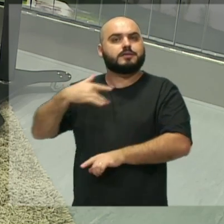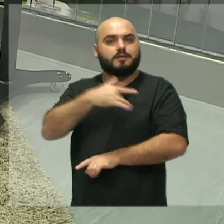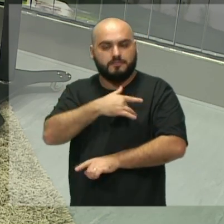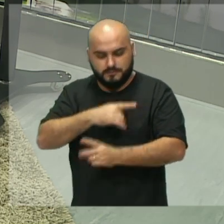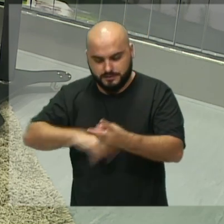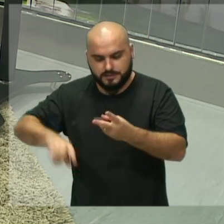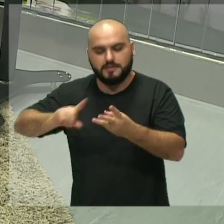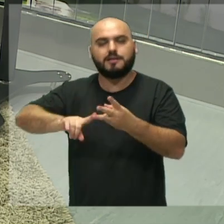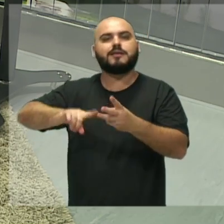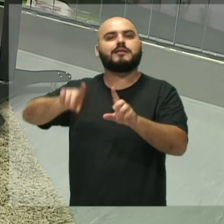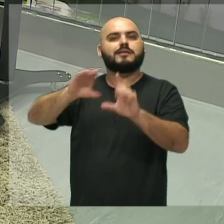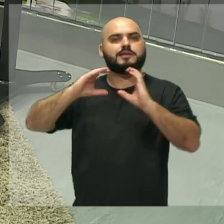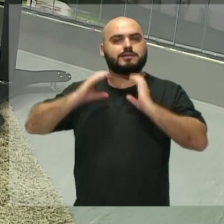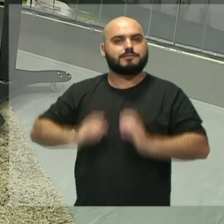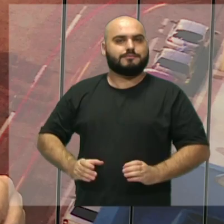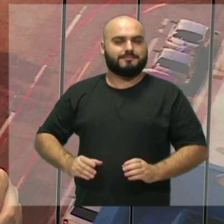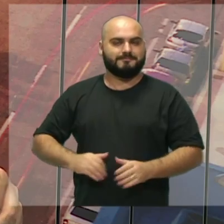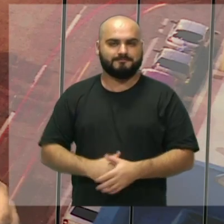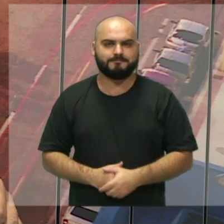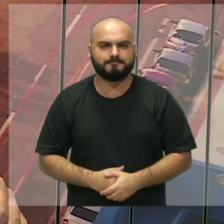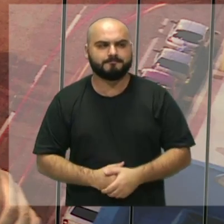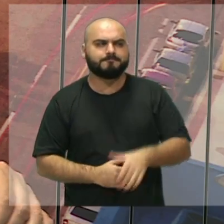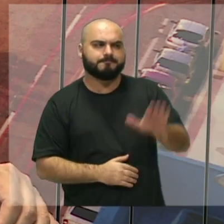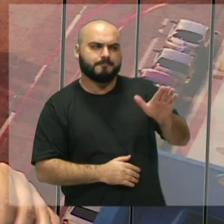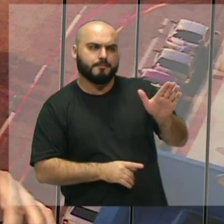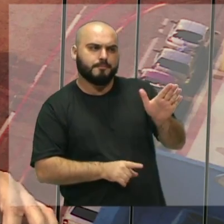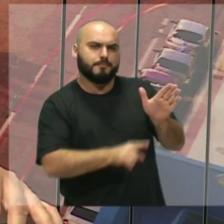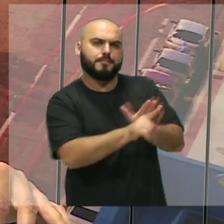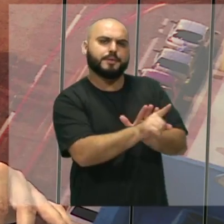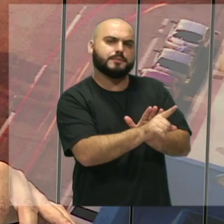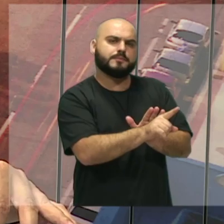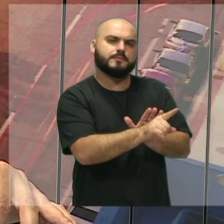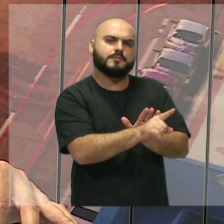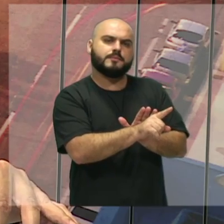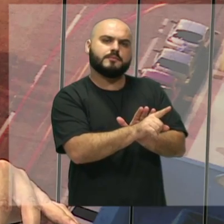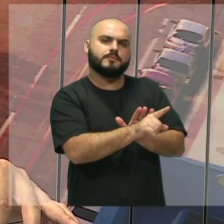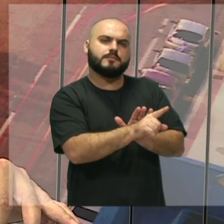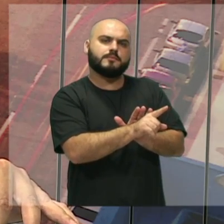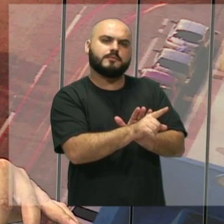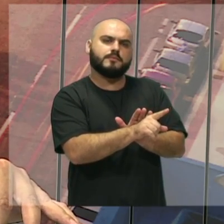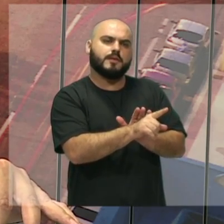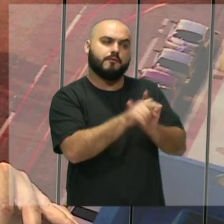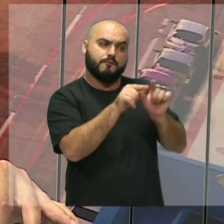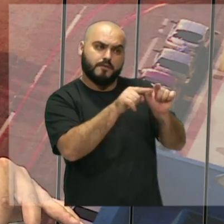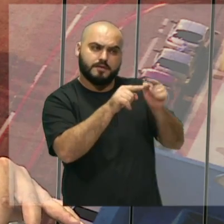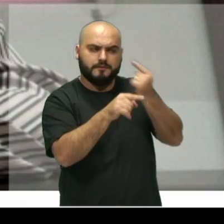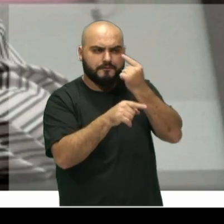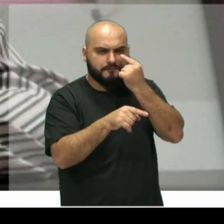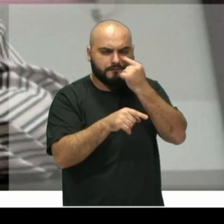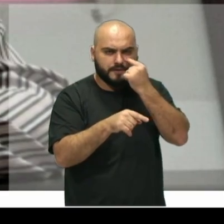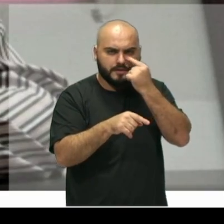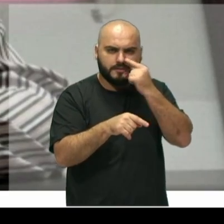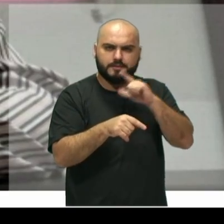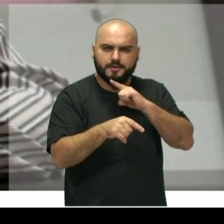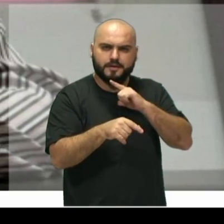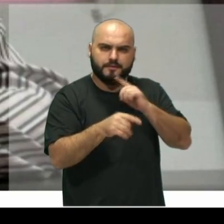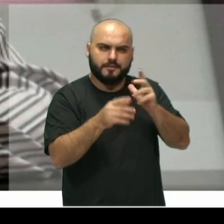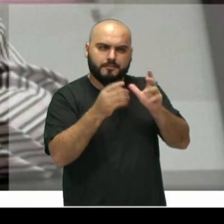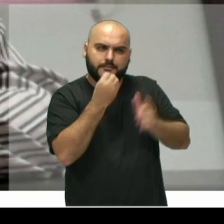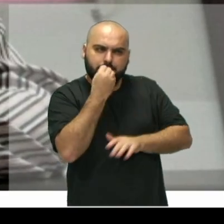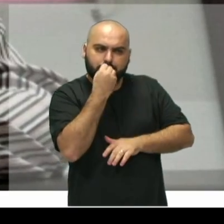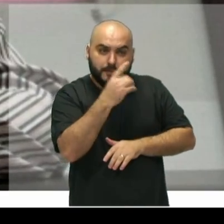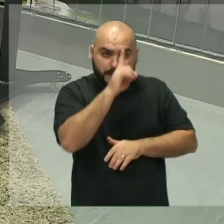cidadania. Vereador, o que exatamente, e o senhor observou uma boa acolhida dessa ideia,